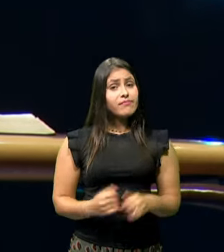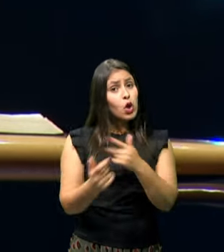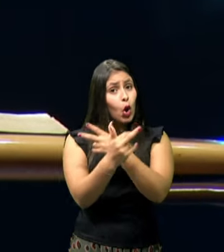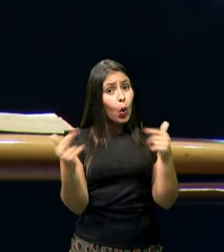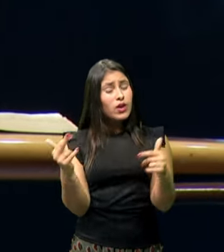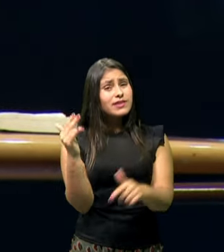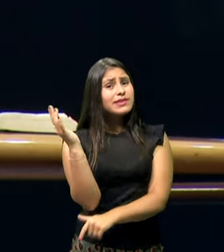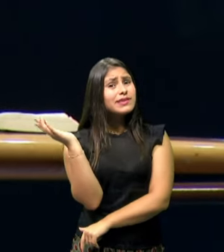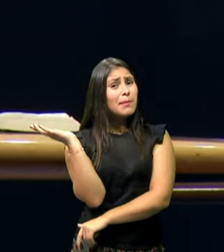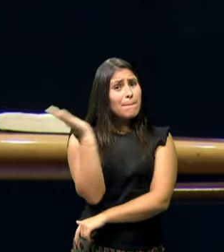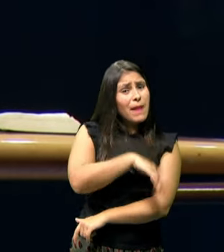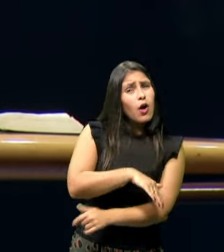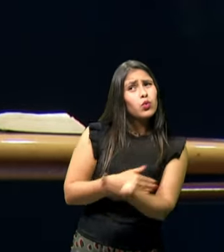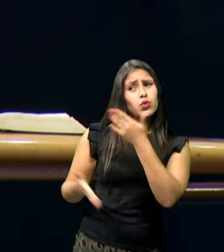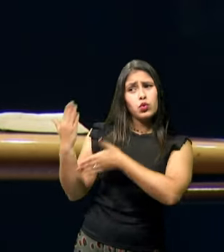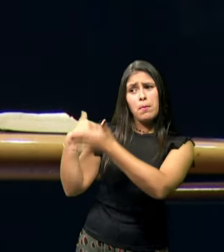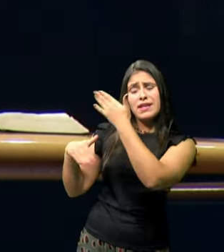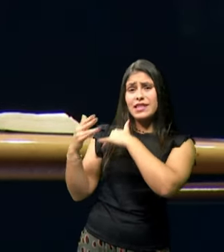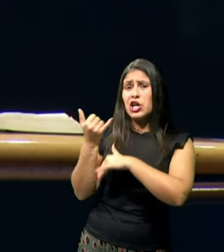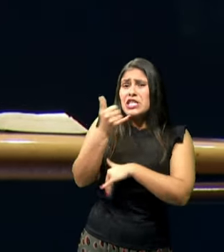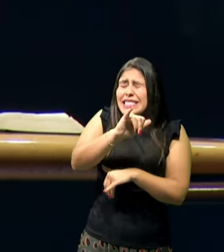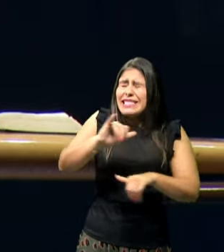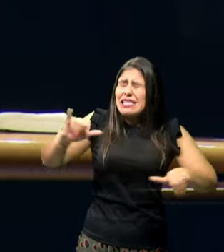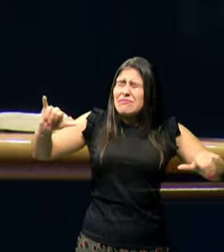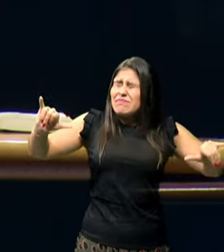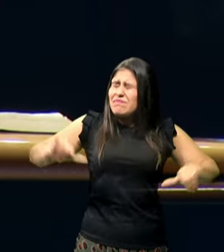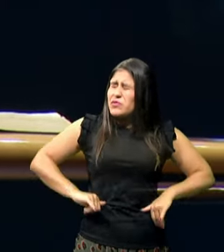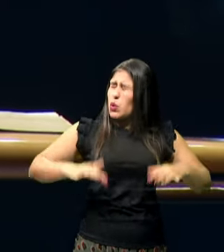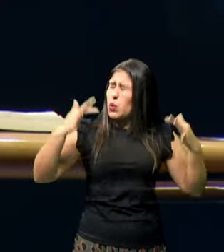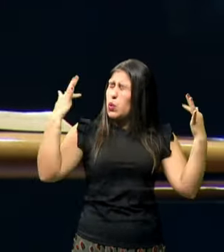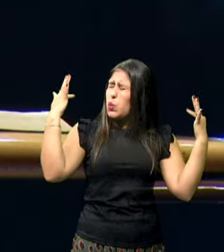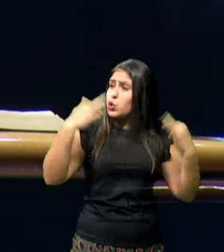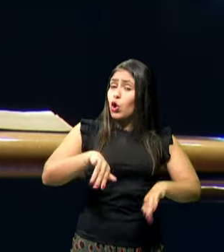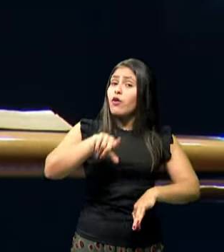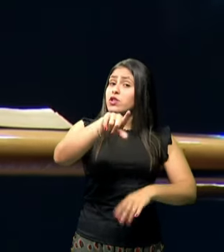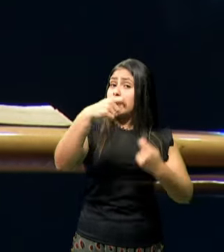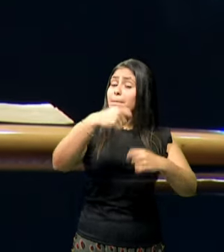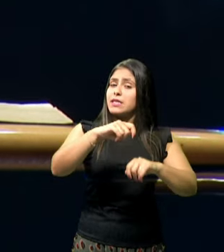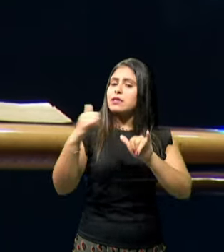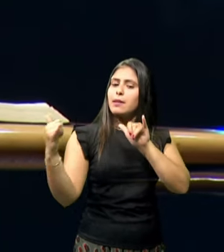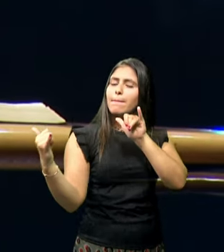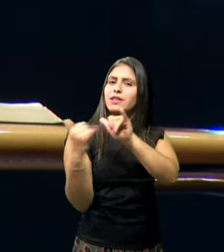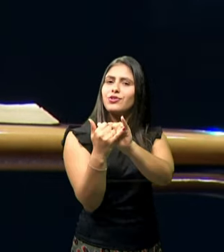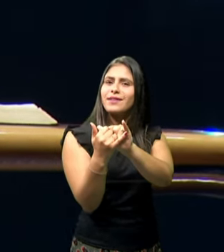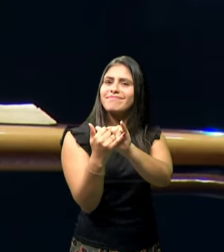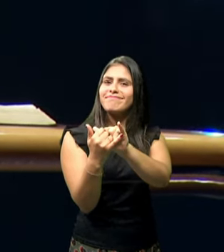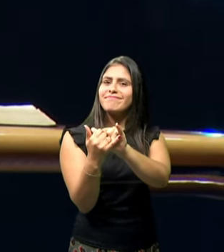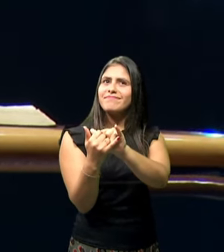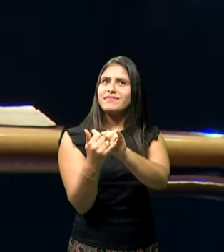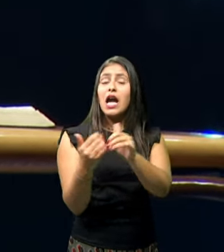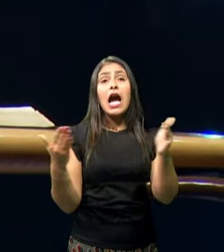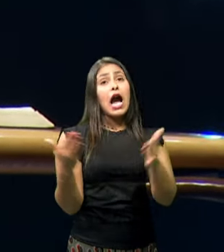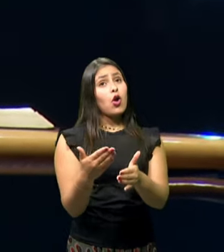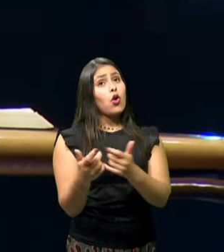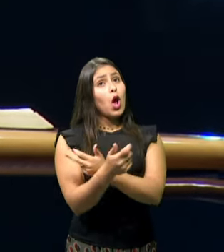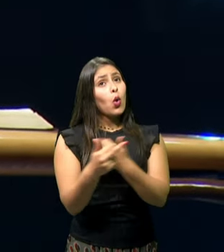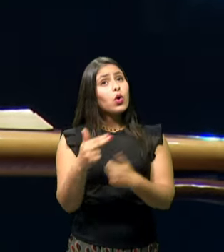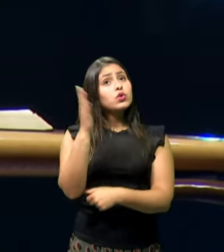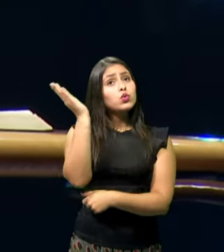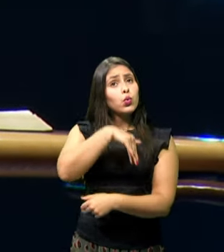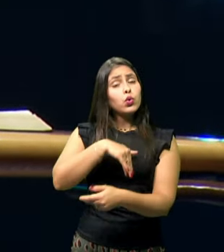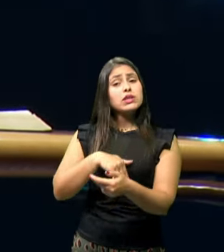do passado que te machucam, essa você tem que perdoar, você tem que liberar. Agora, tem coisas